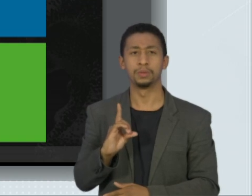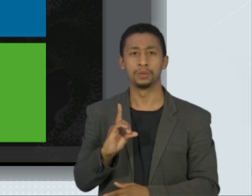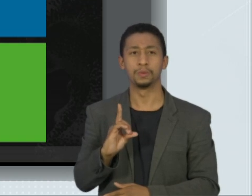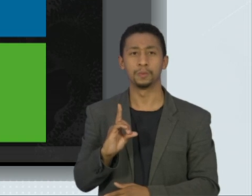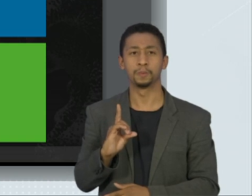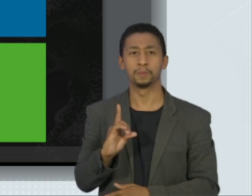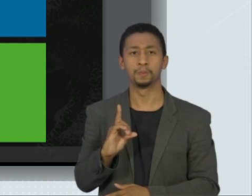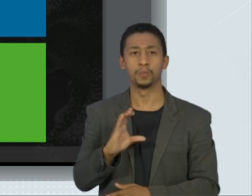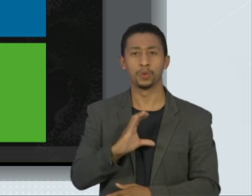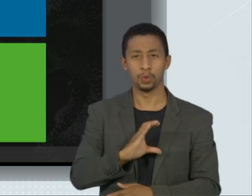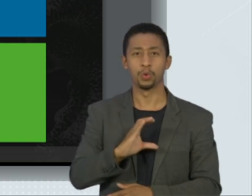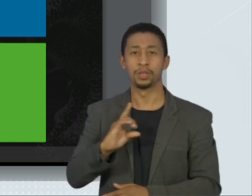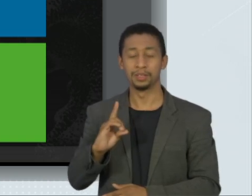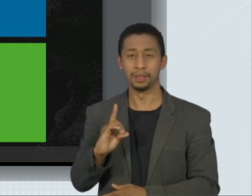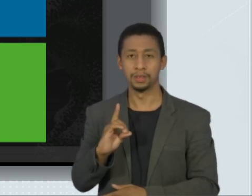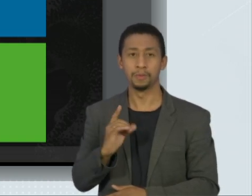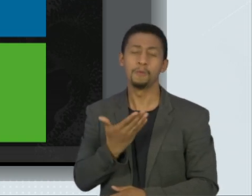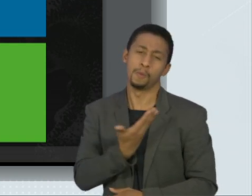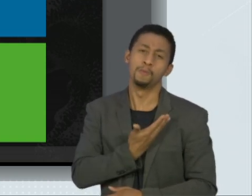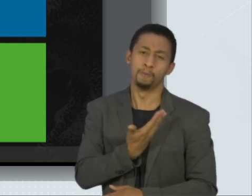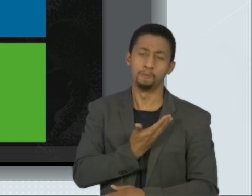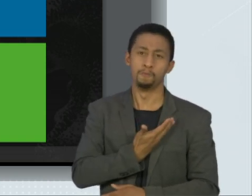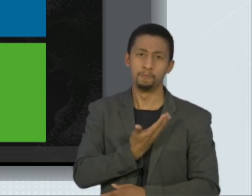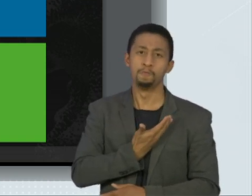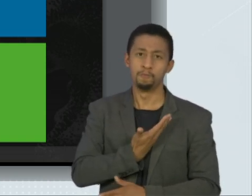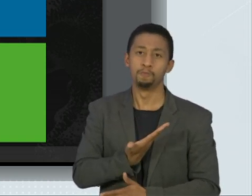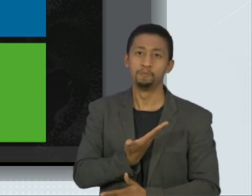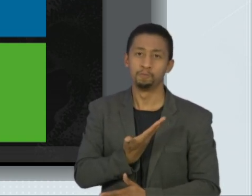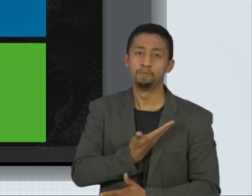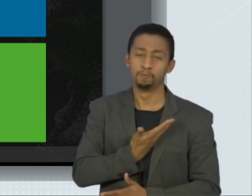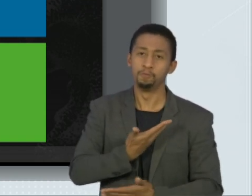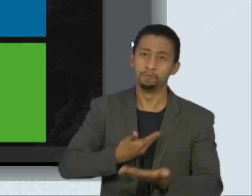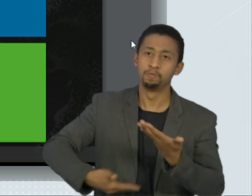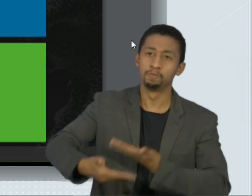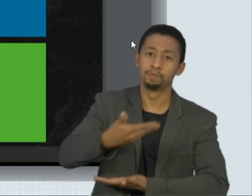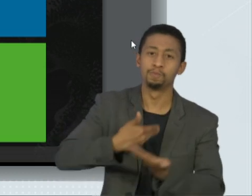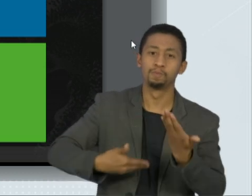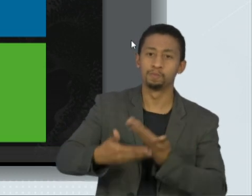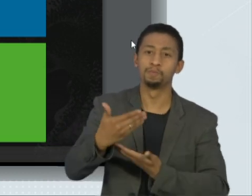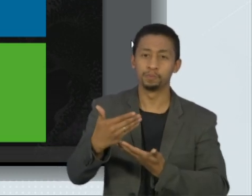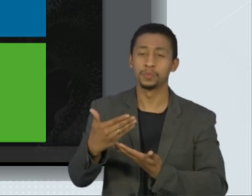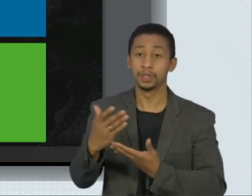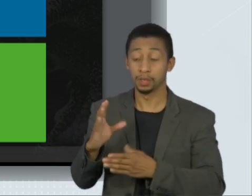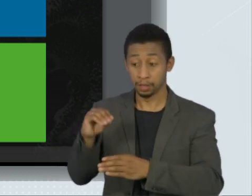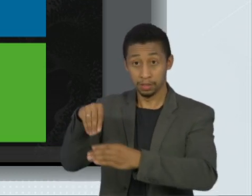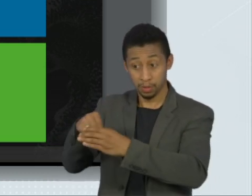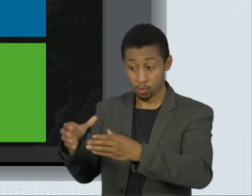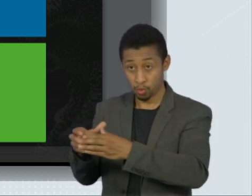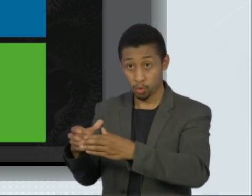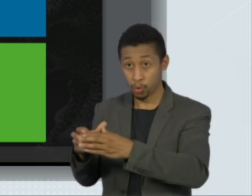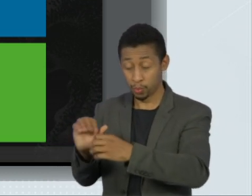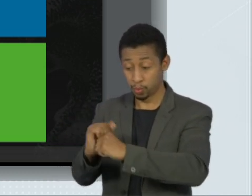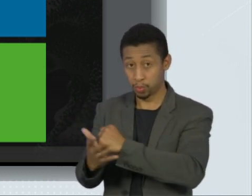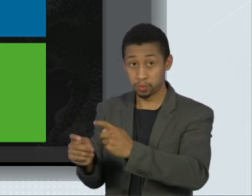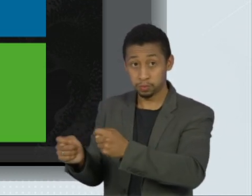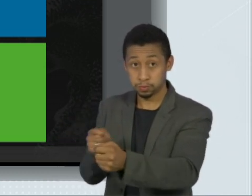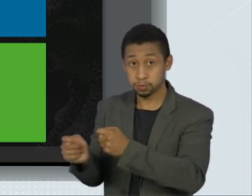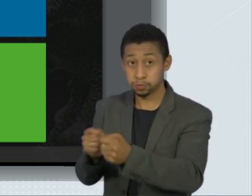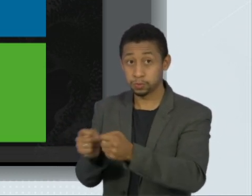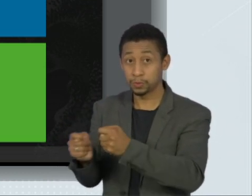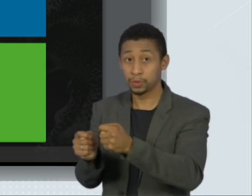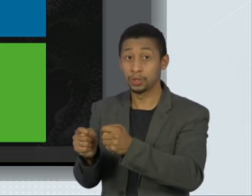um colega nosso, inclusive integrante do Comitê de Contingência, Dr. Esper Calas.